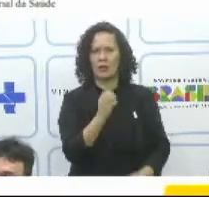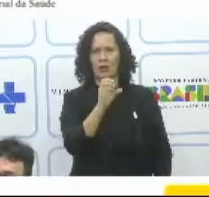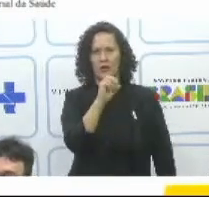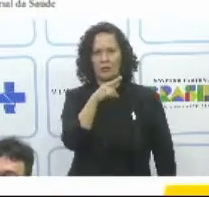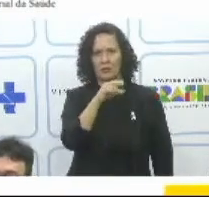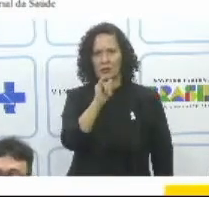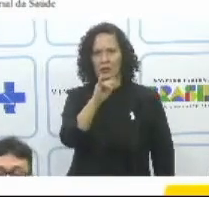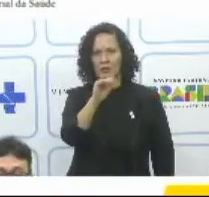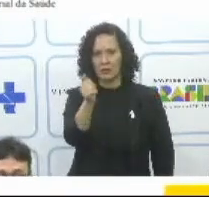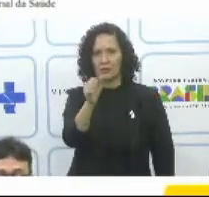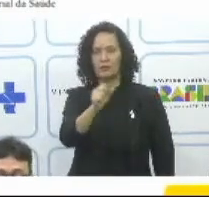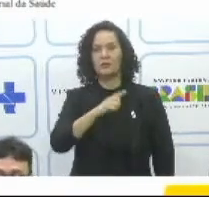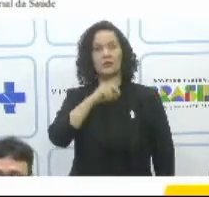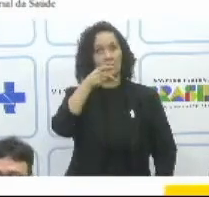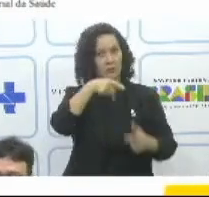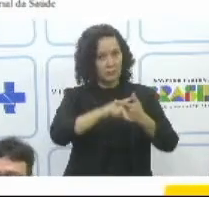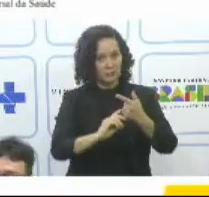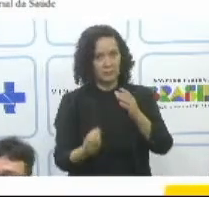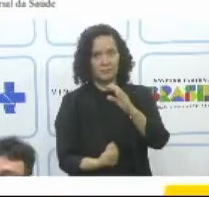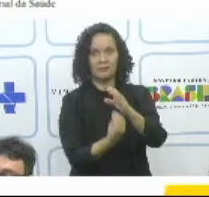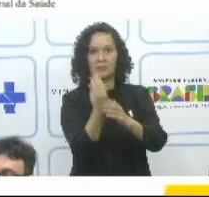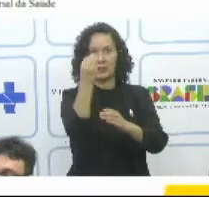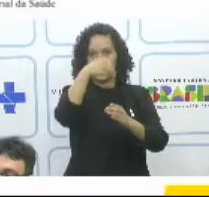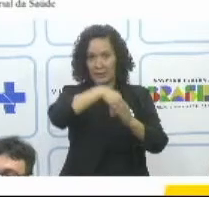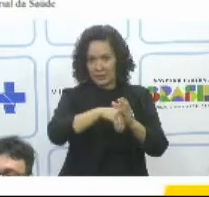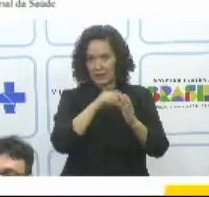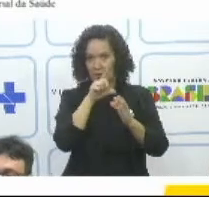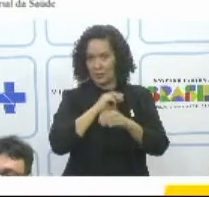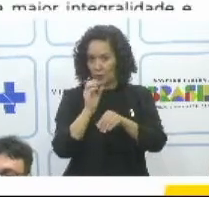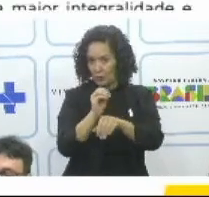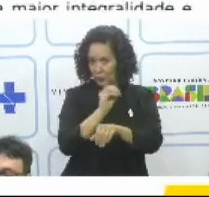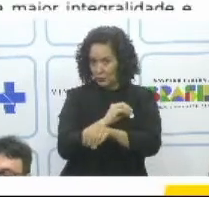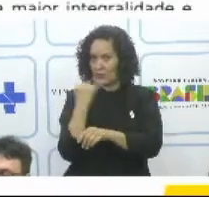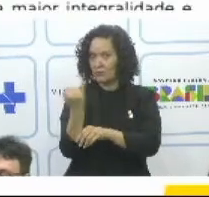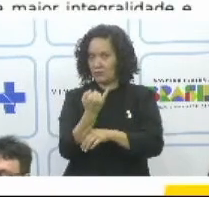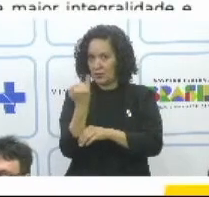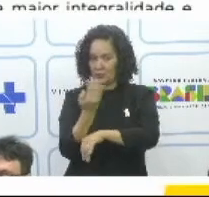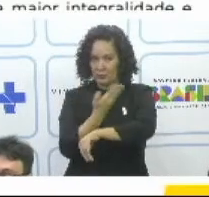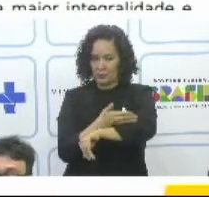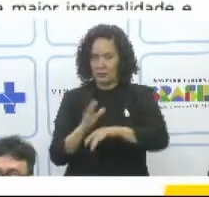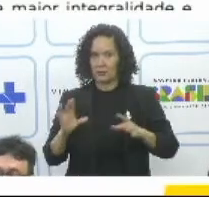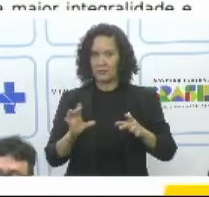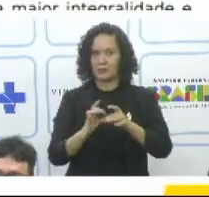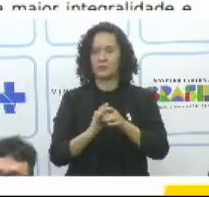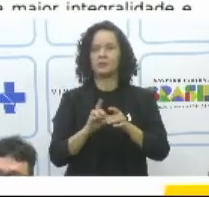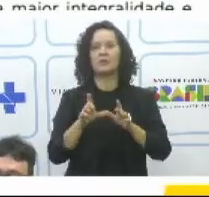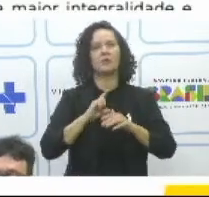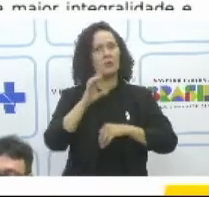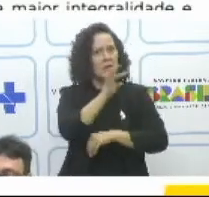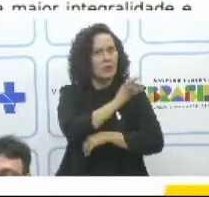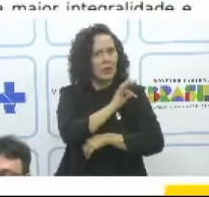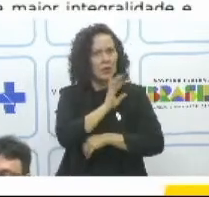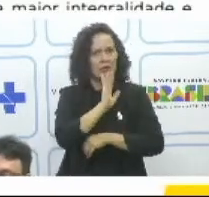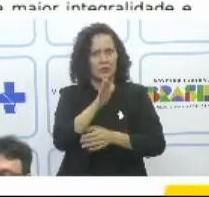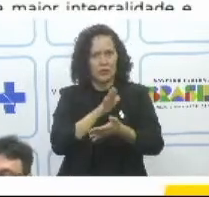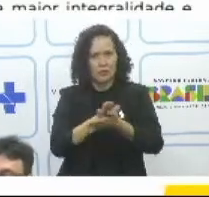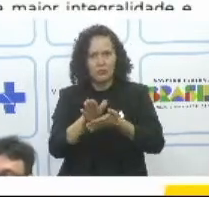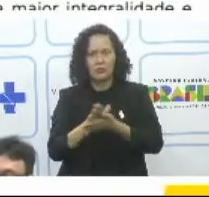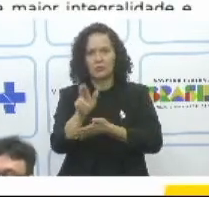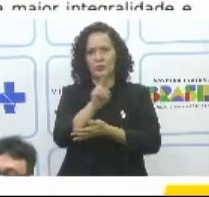práticas integrativas como ferramentas importantes que compõem o cuidado. E nós temos uma nota técnica do uso das